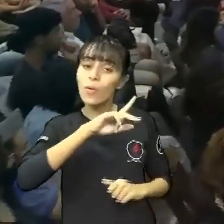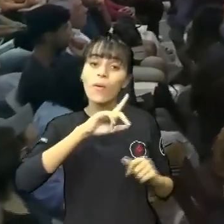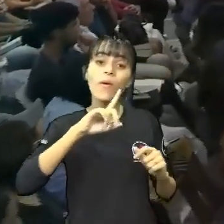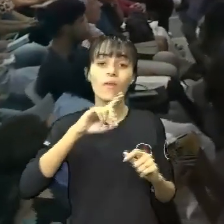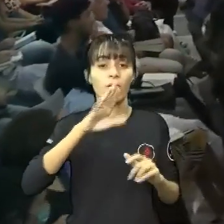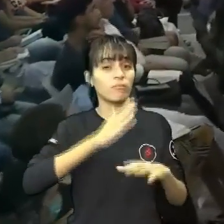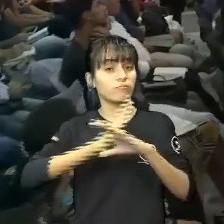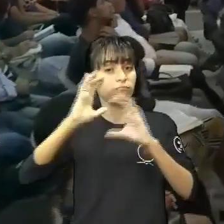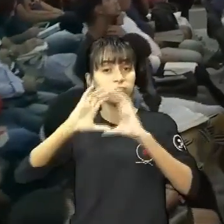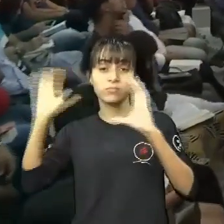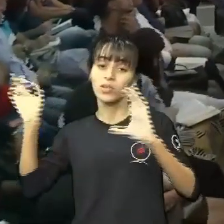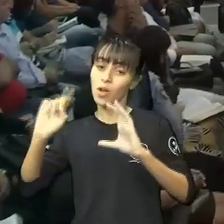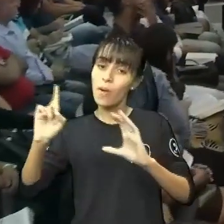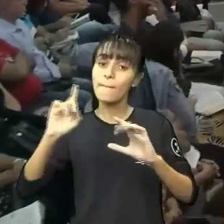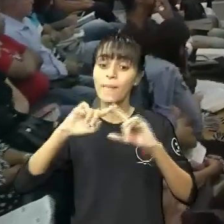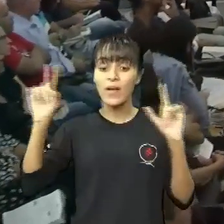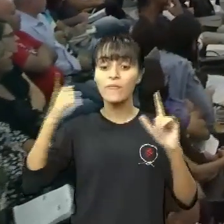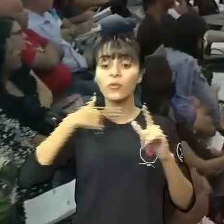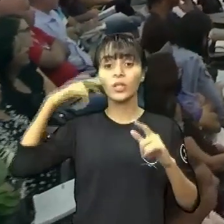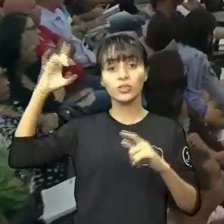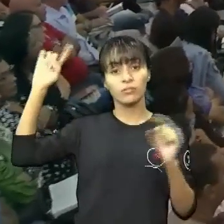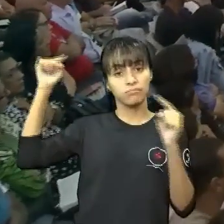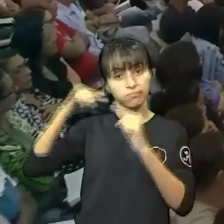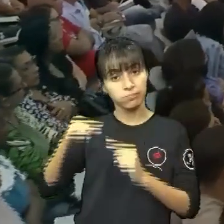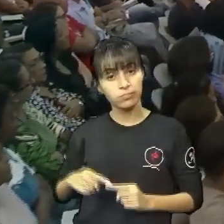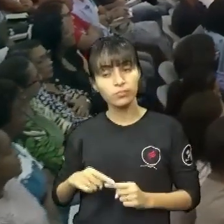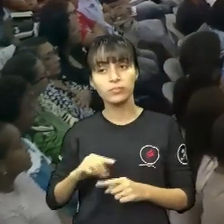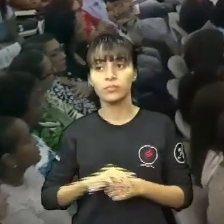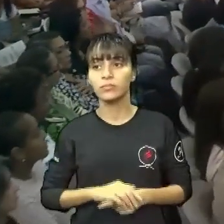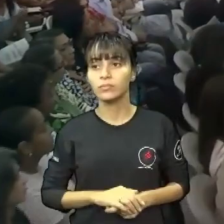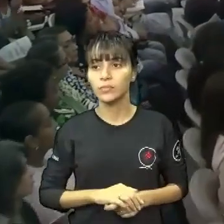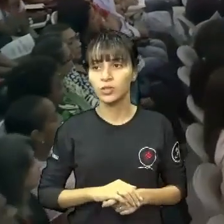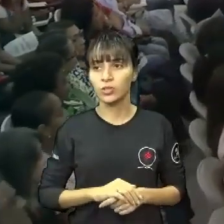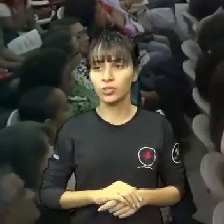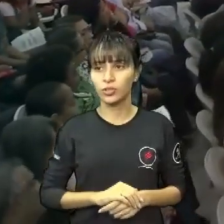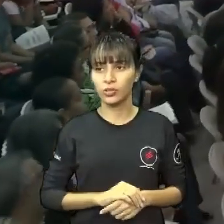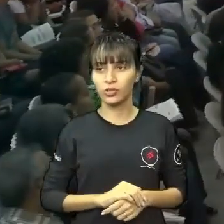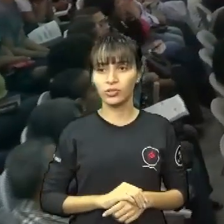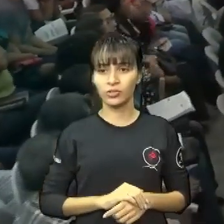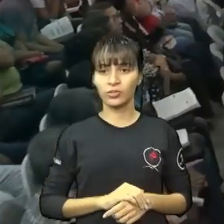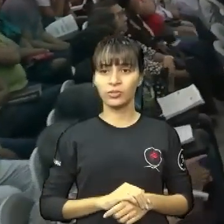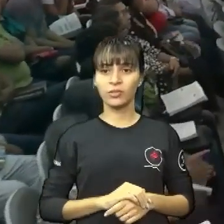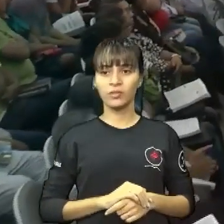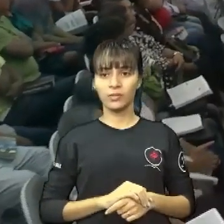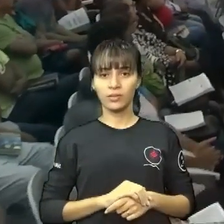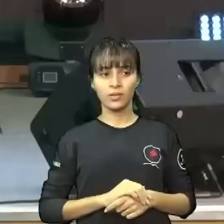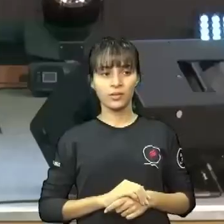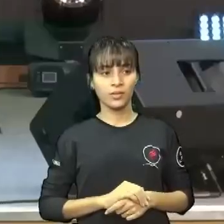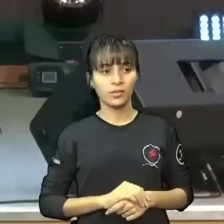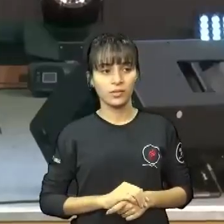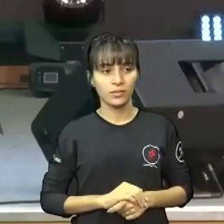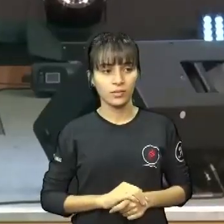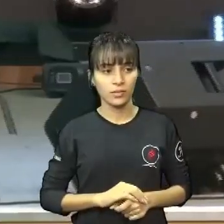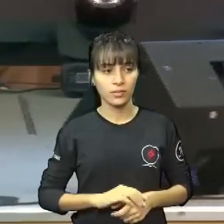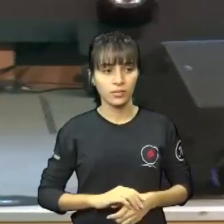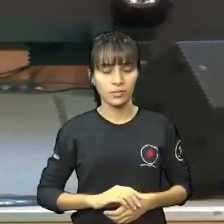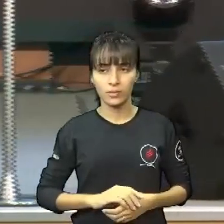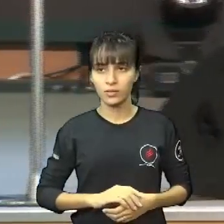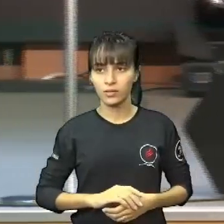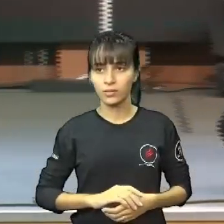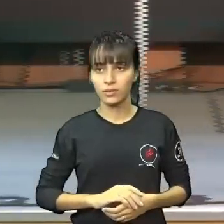Deus Hebreus 59 diz que ele venha a ser a causa de uma eterna salvação para quem me obedece